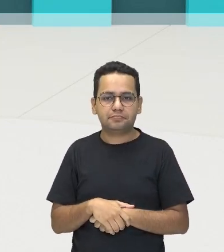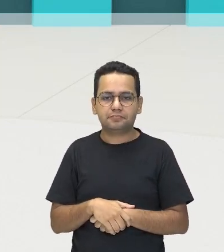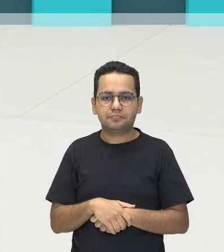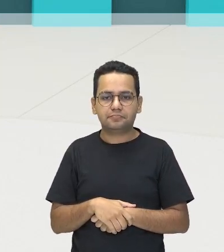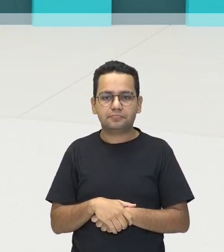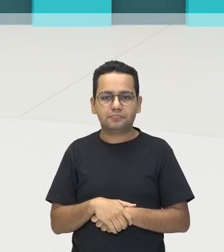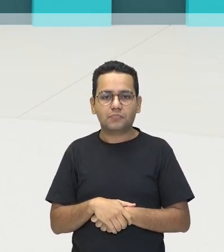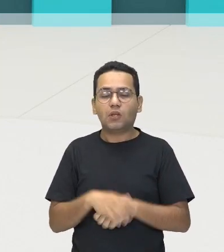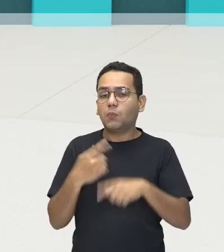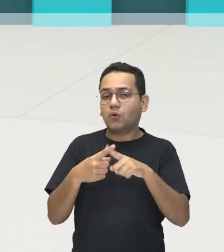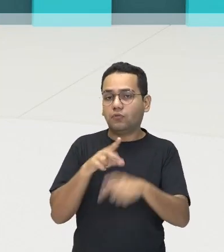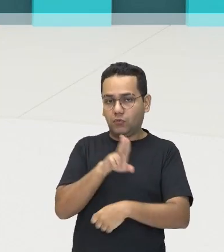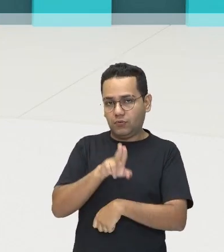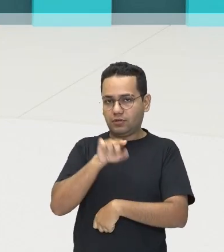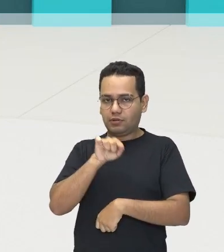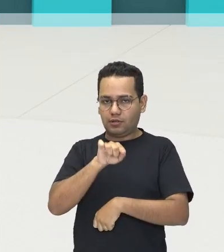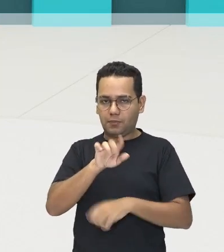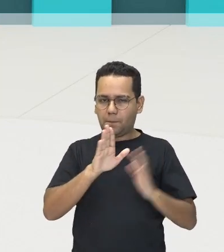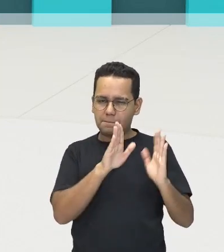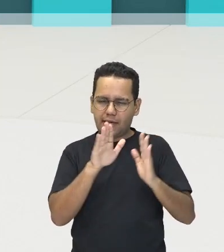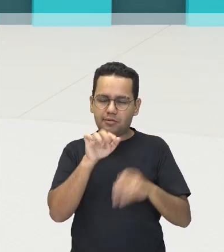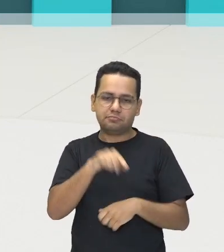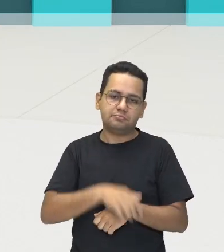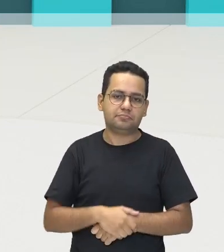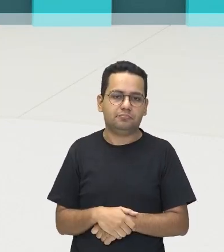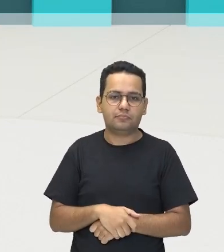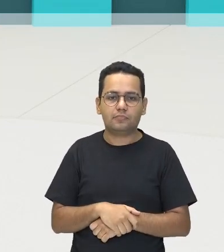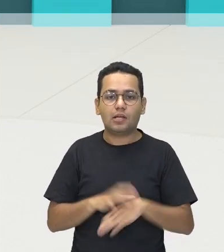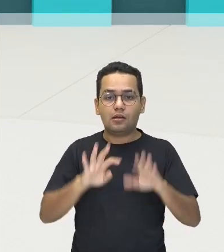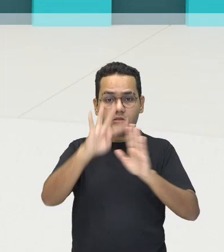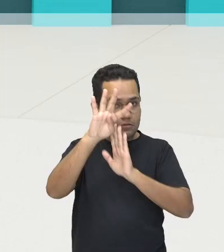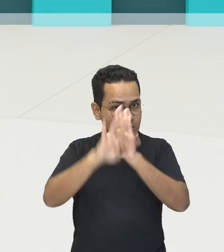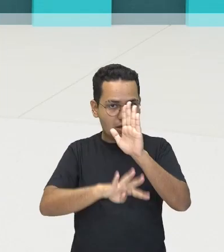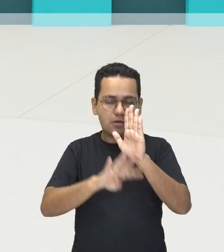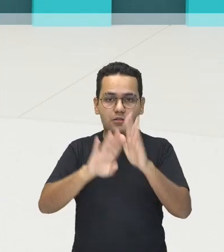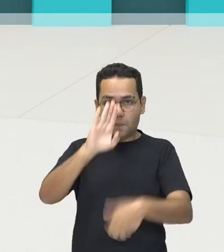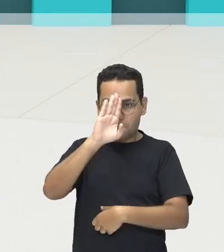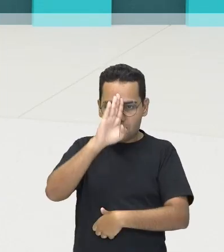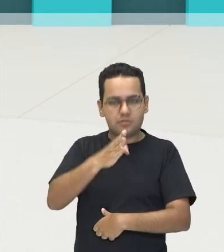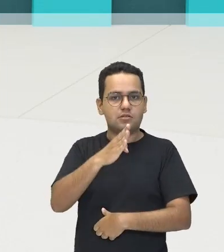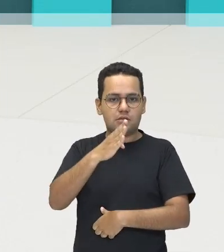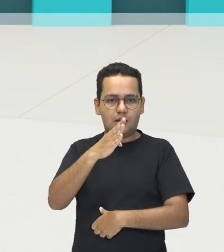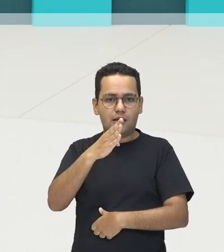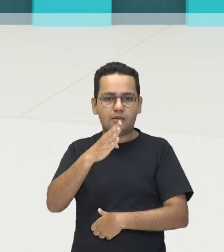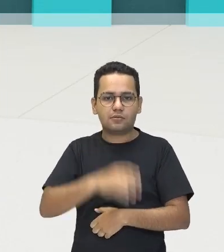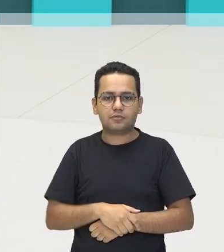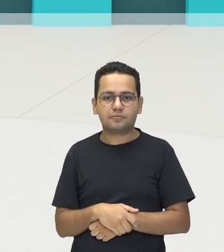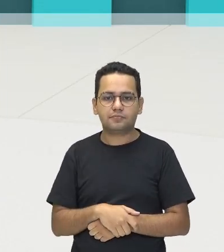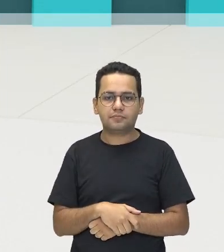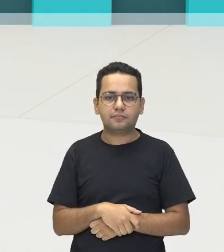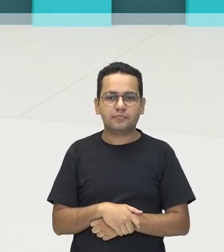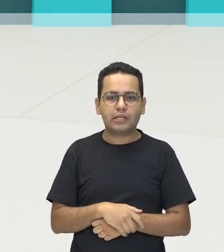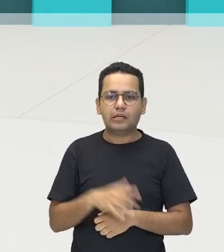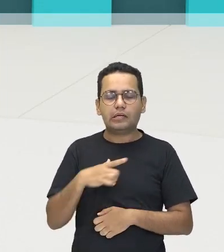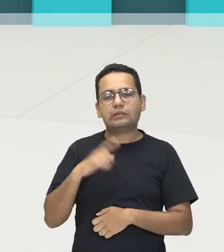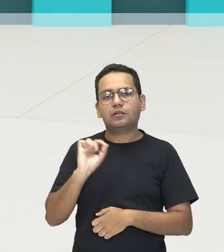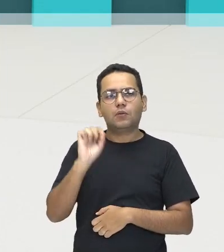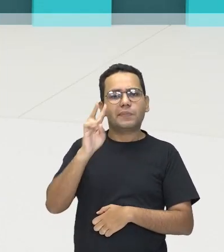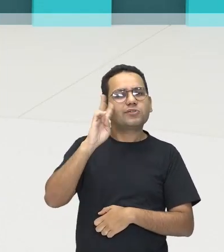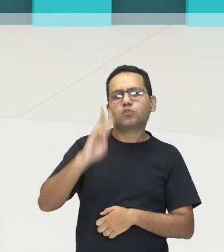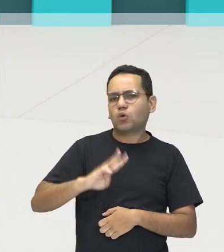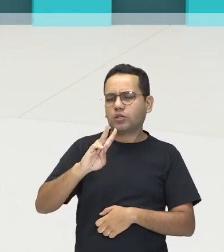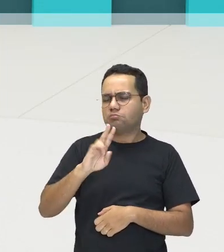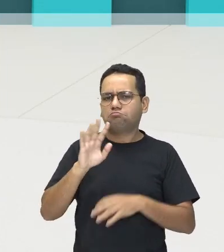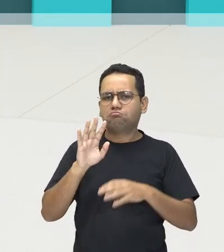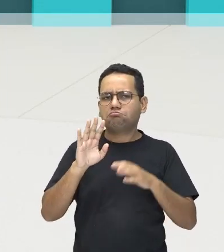beleza? Continuando. Vão ser textos diretos, ou seja, objetivos. Eu vou tratar da história, eu não vou ficar floreando